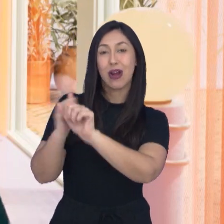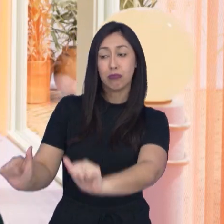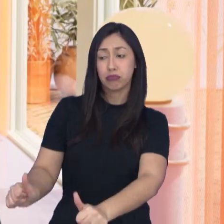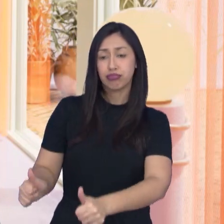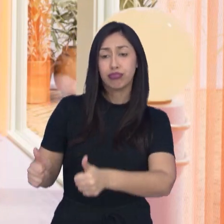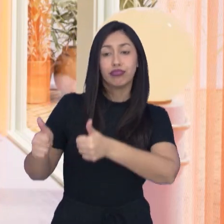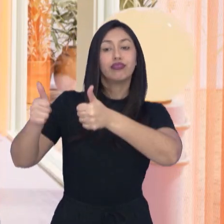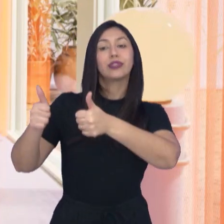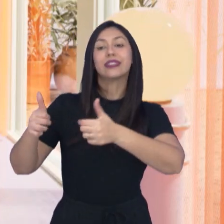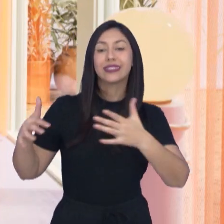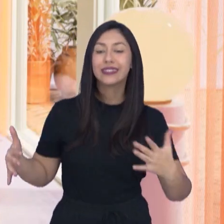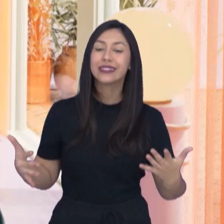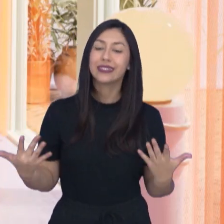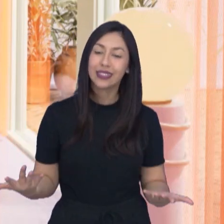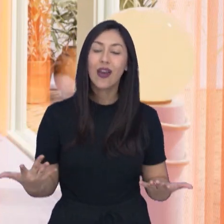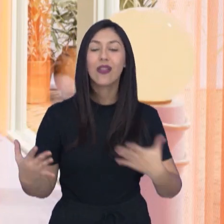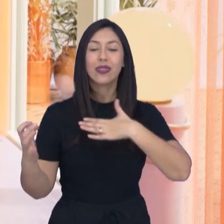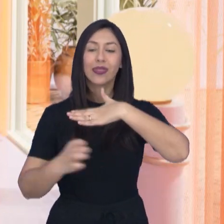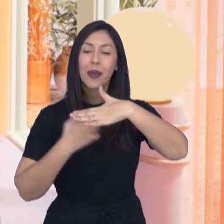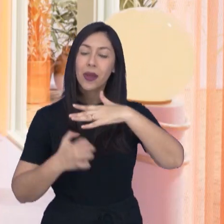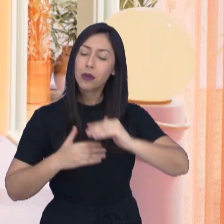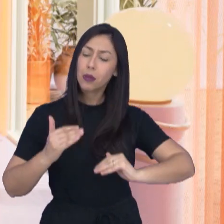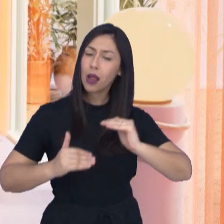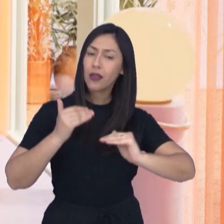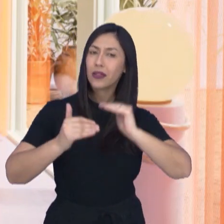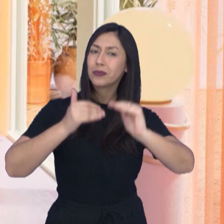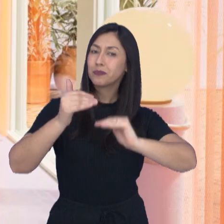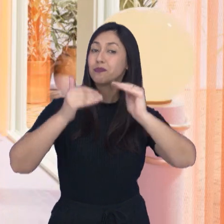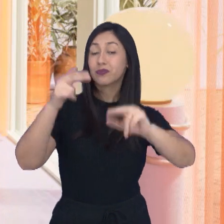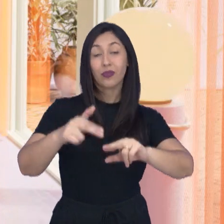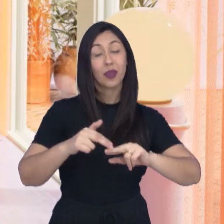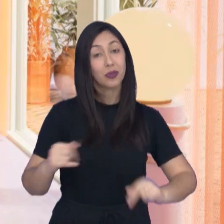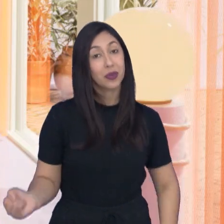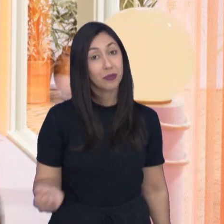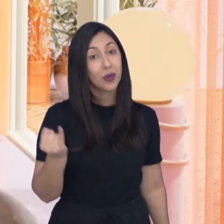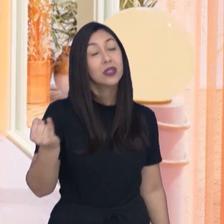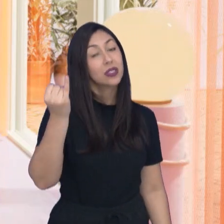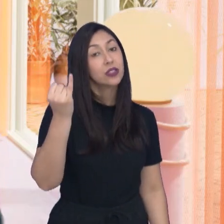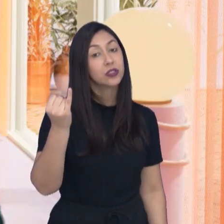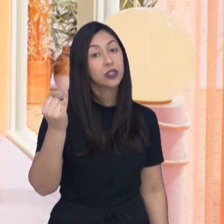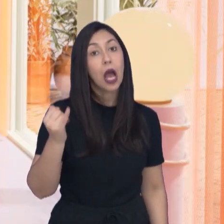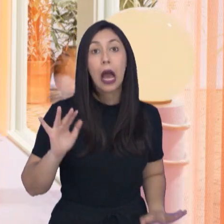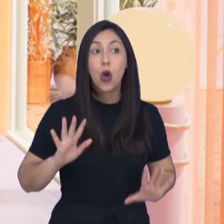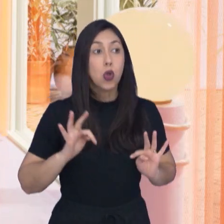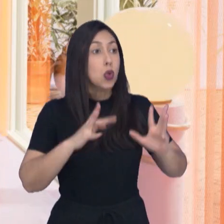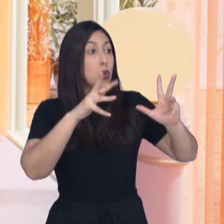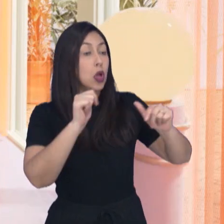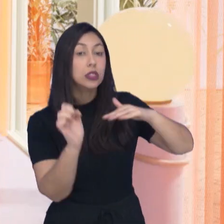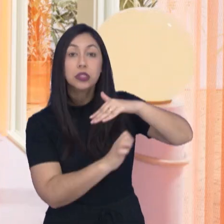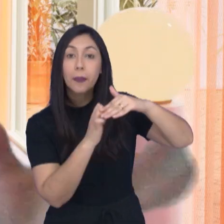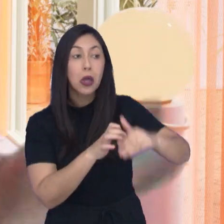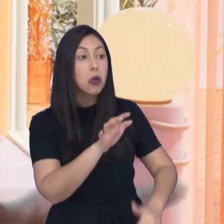empresa, profissionais que realmente vão ali fazer, né, jus ao seu trabalho. Então, isso é muito interessante. Não são todas as empresas ainda, né,